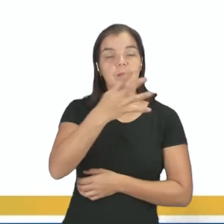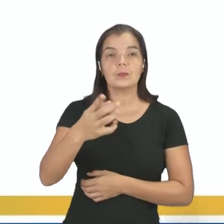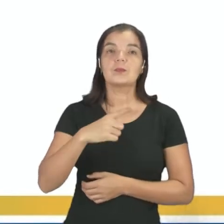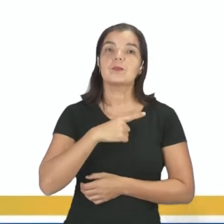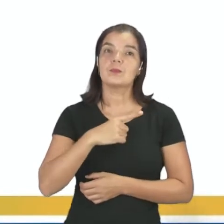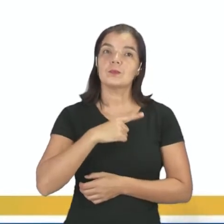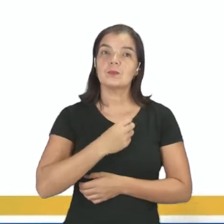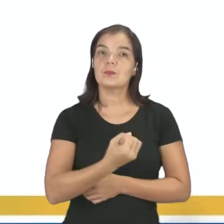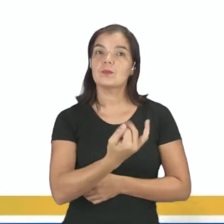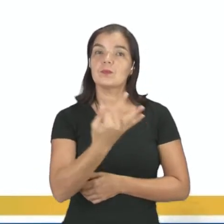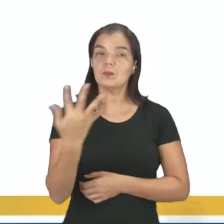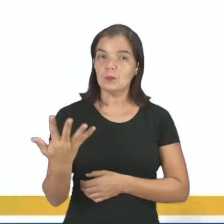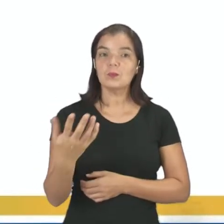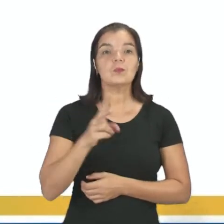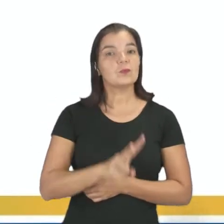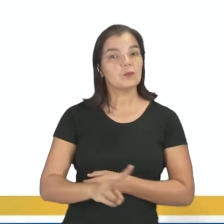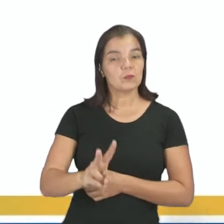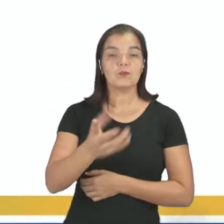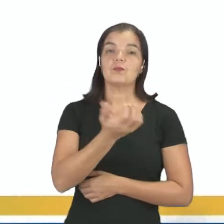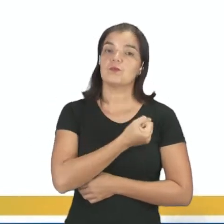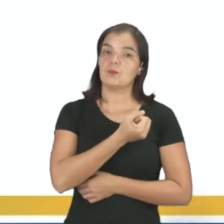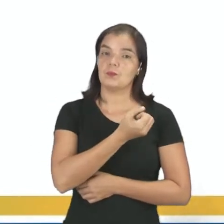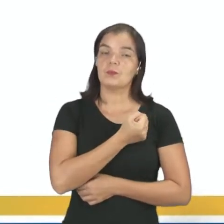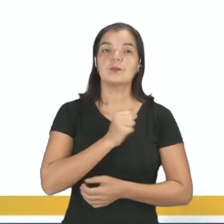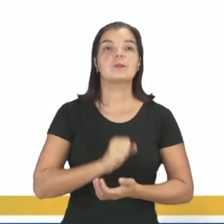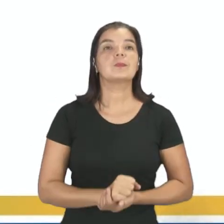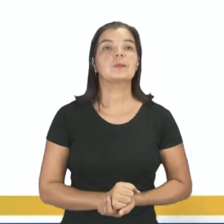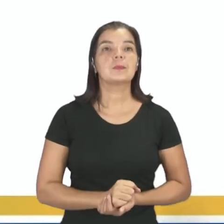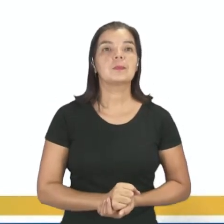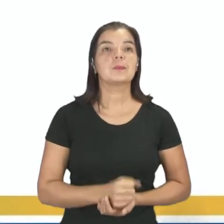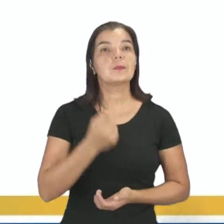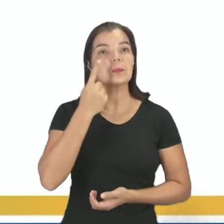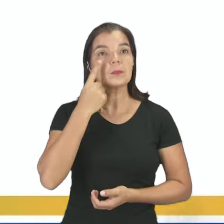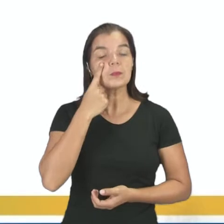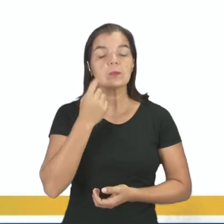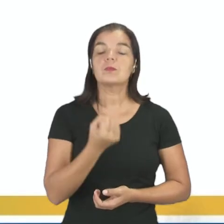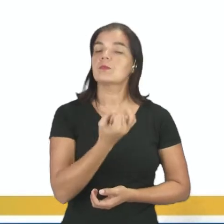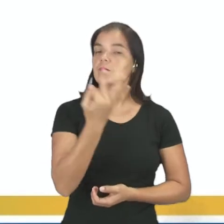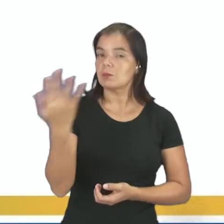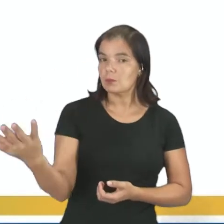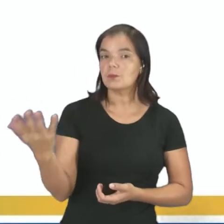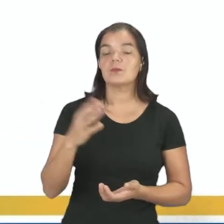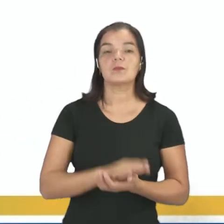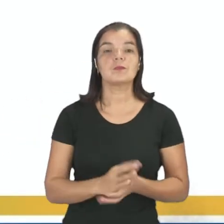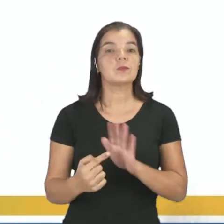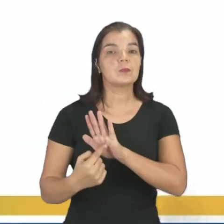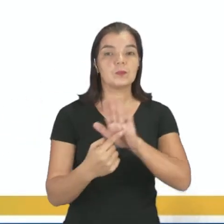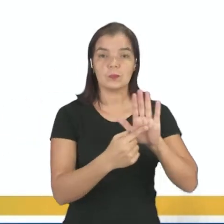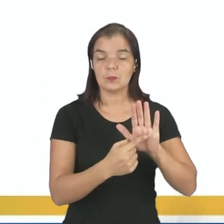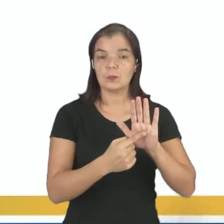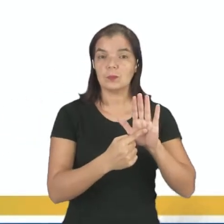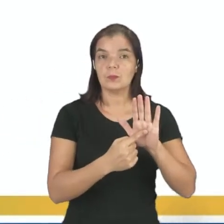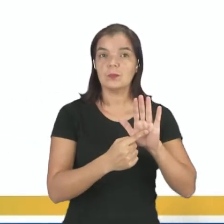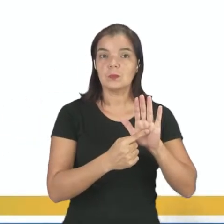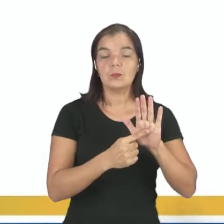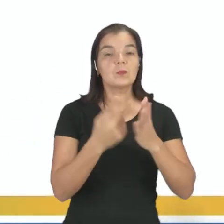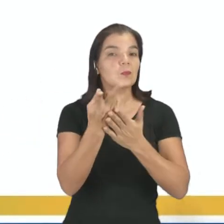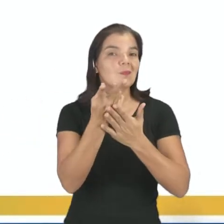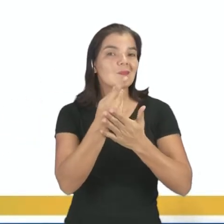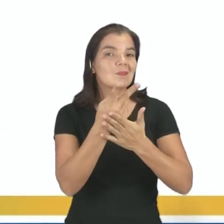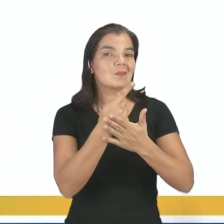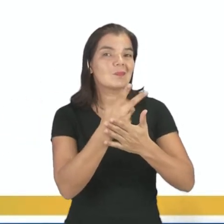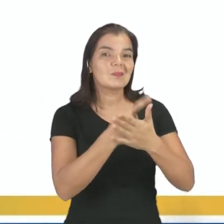tínhamos uma quantidade, um valor numérico, representando a quantidade de camisas. Aqui ele representou por desenho, ele desenhou